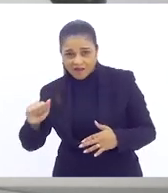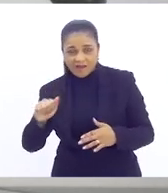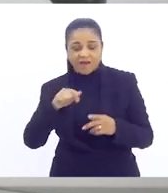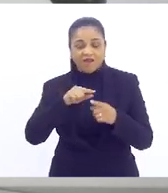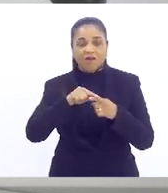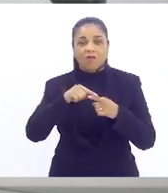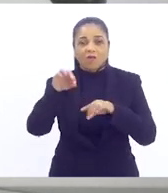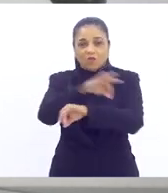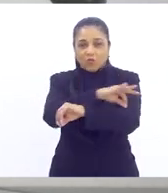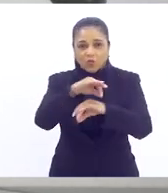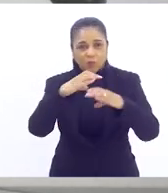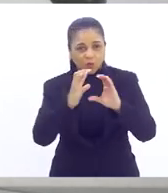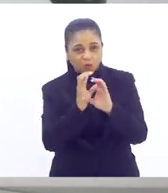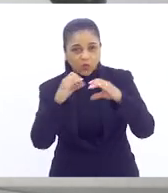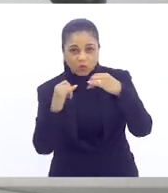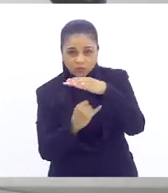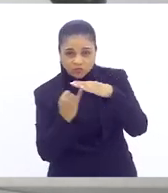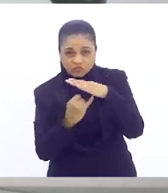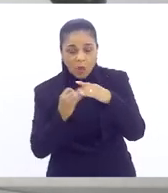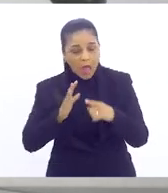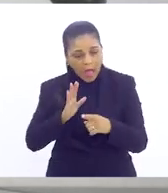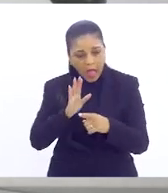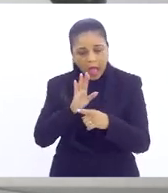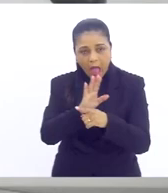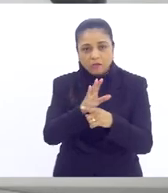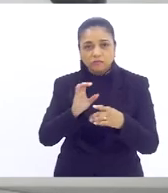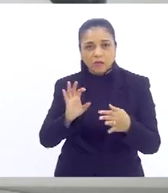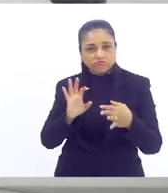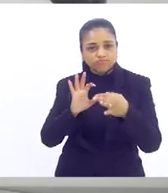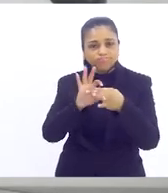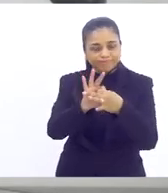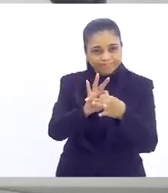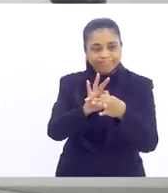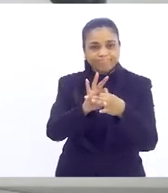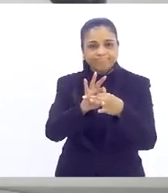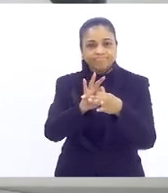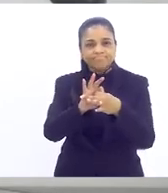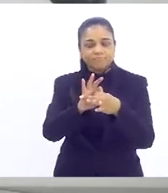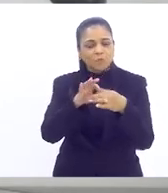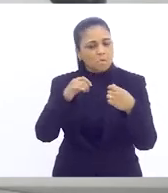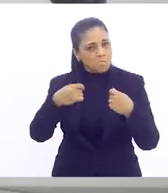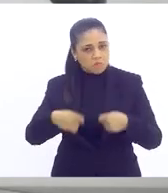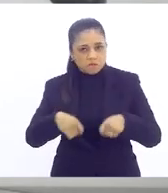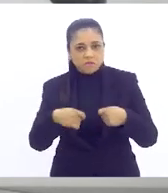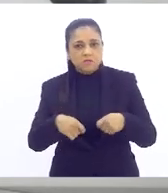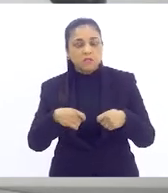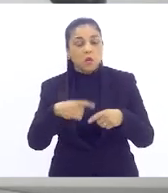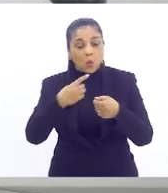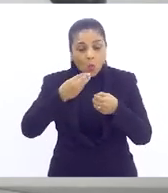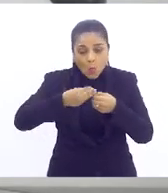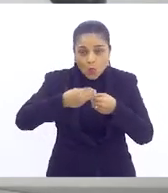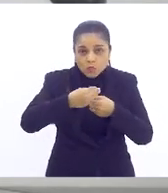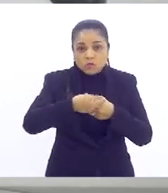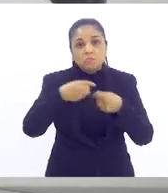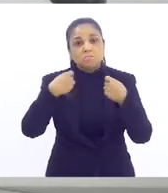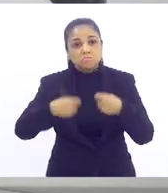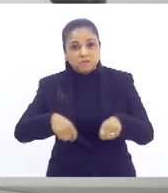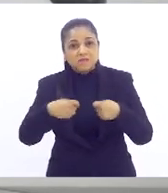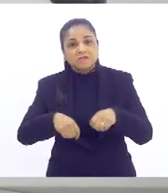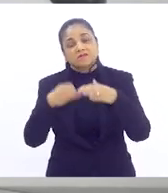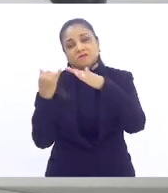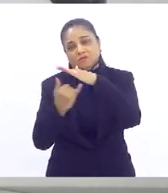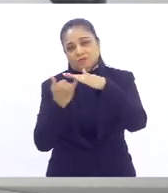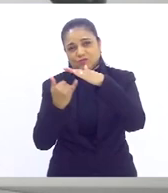puder ajudar e nós vamos ajudar no que você precisar porque os municípios dependem do